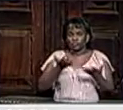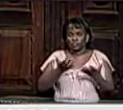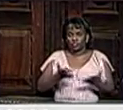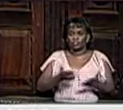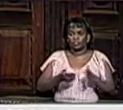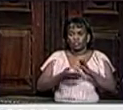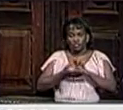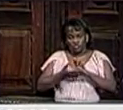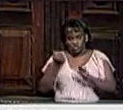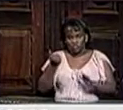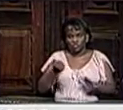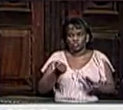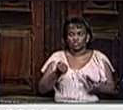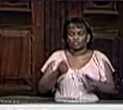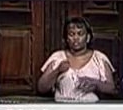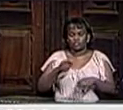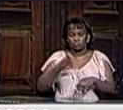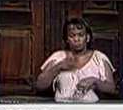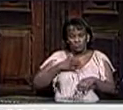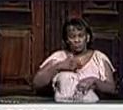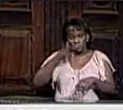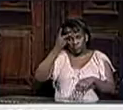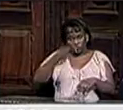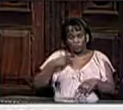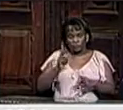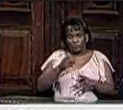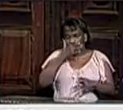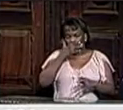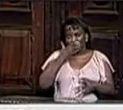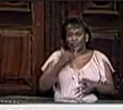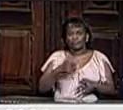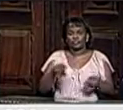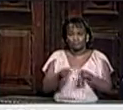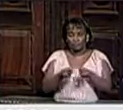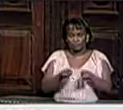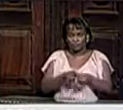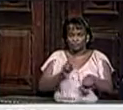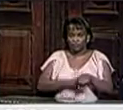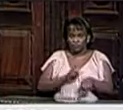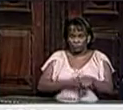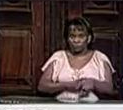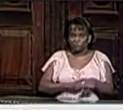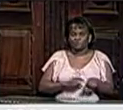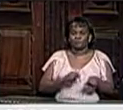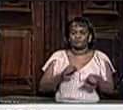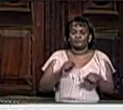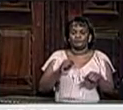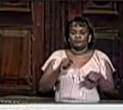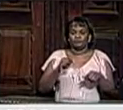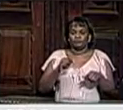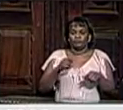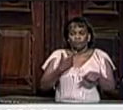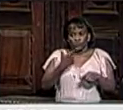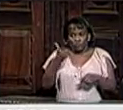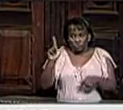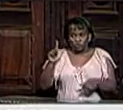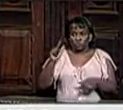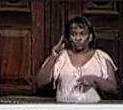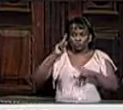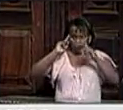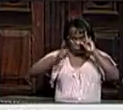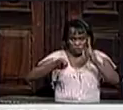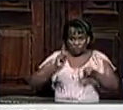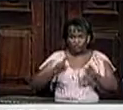na sua própria carne. E, ao mesmo tempo, excitando os outros